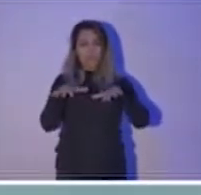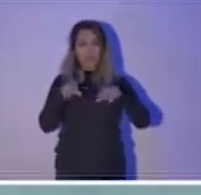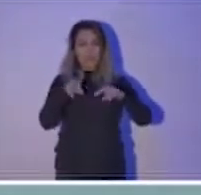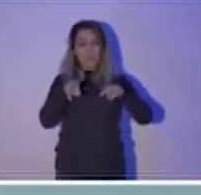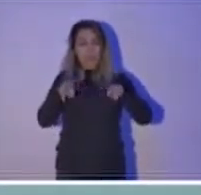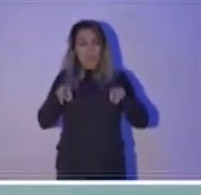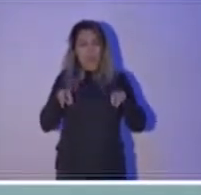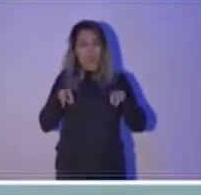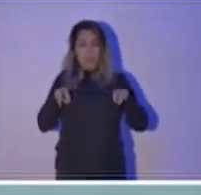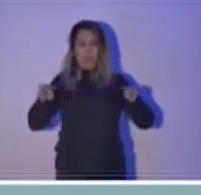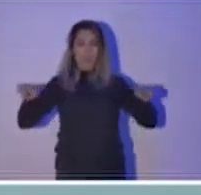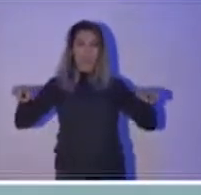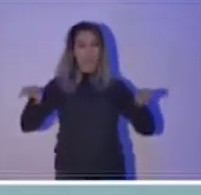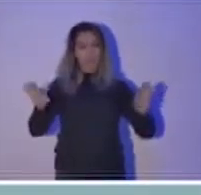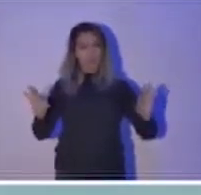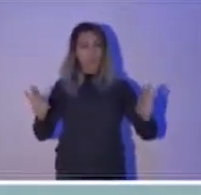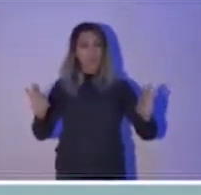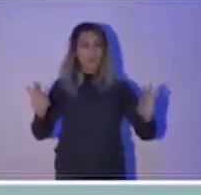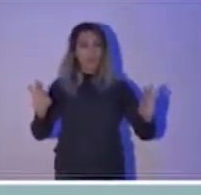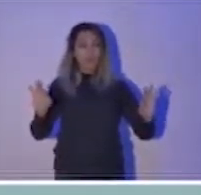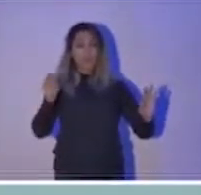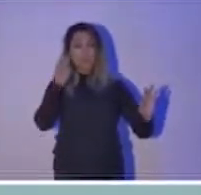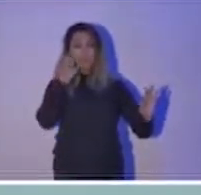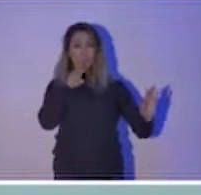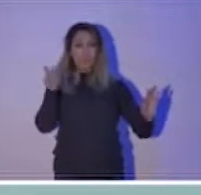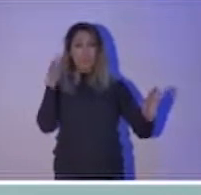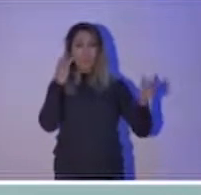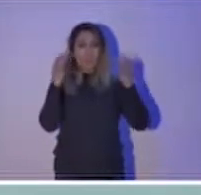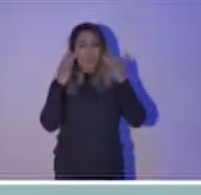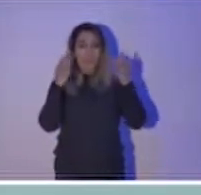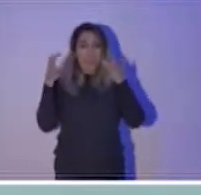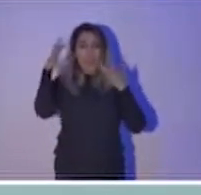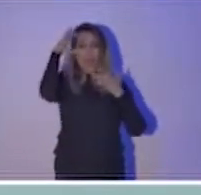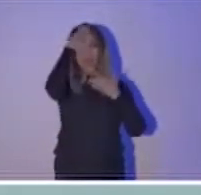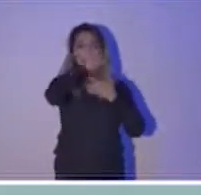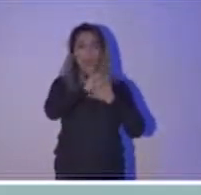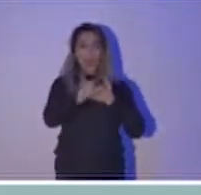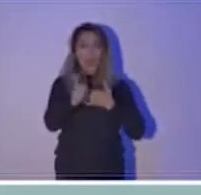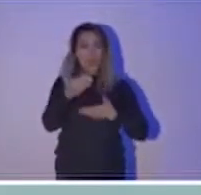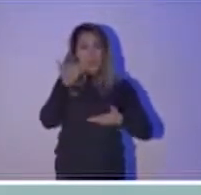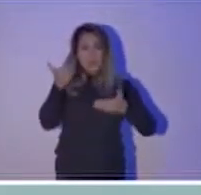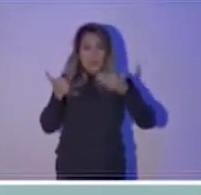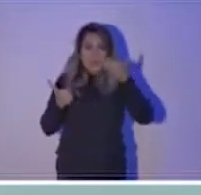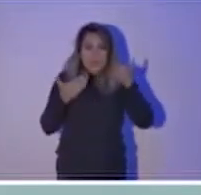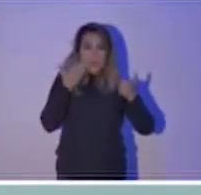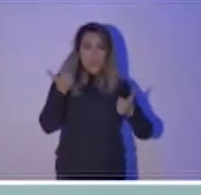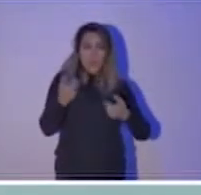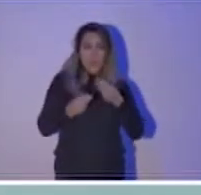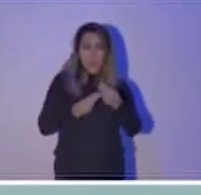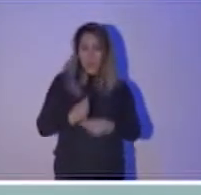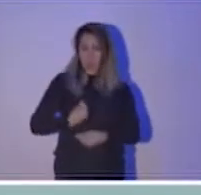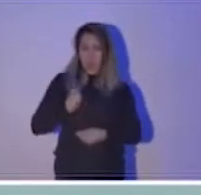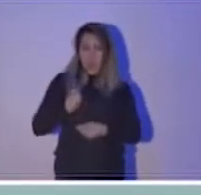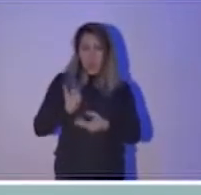que elas podiam fazer na vida. Né? Sem dúvida, aquelas professoras alteraram a minha